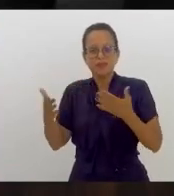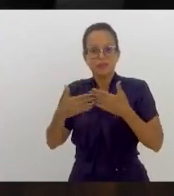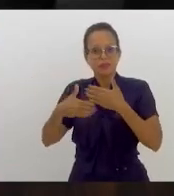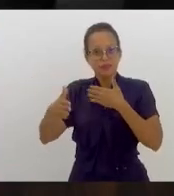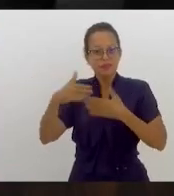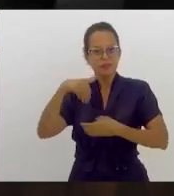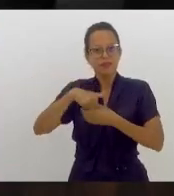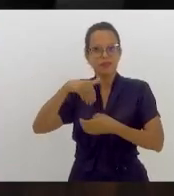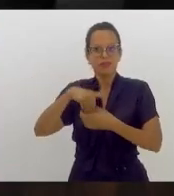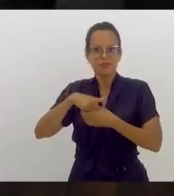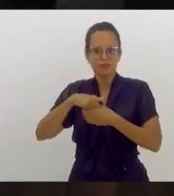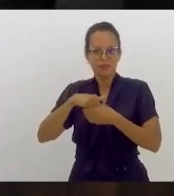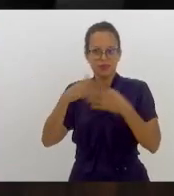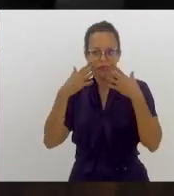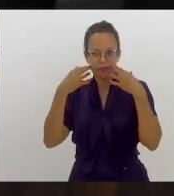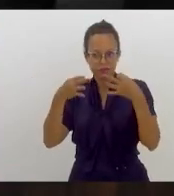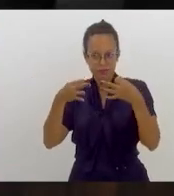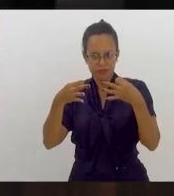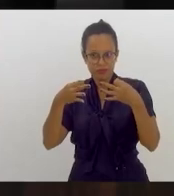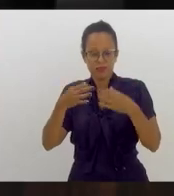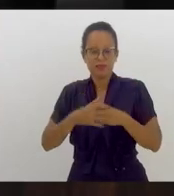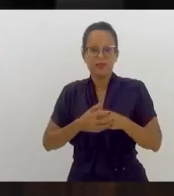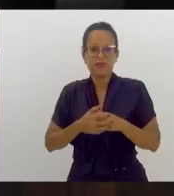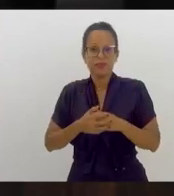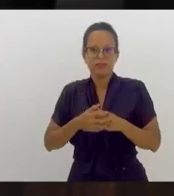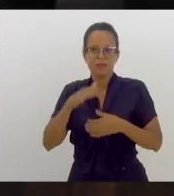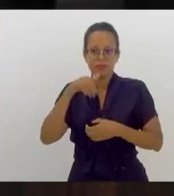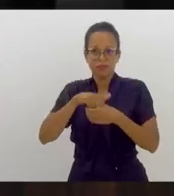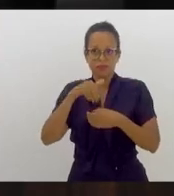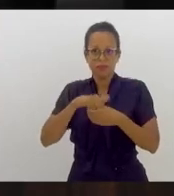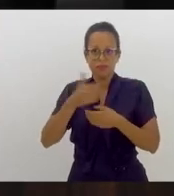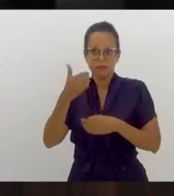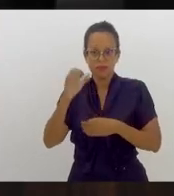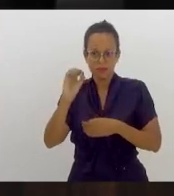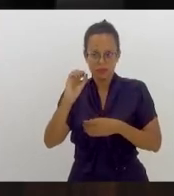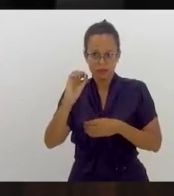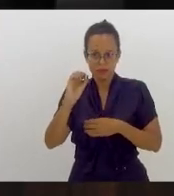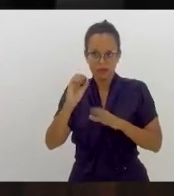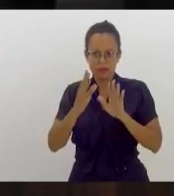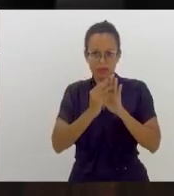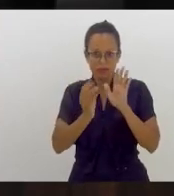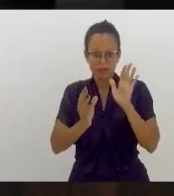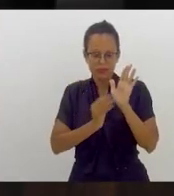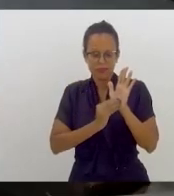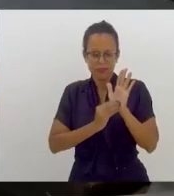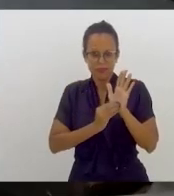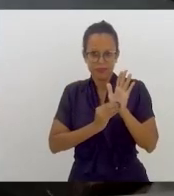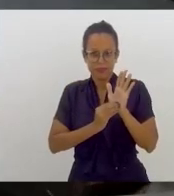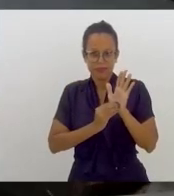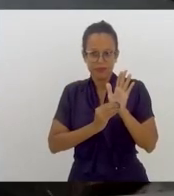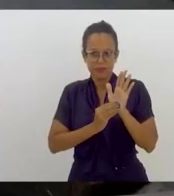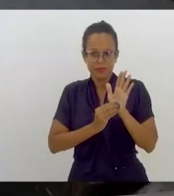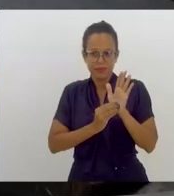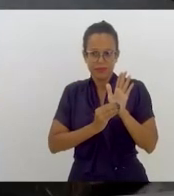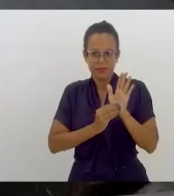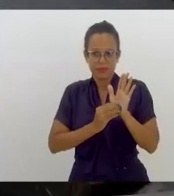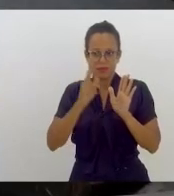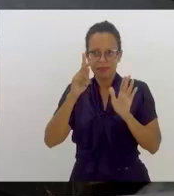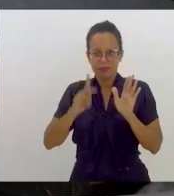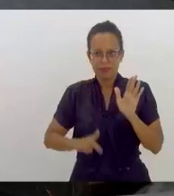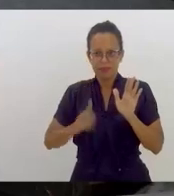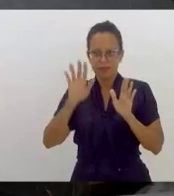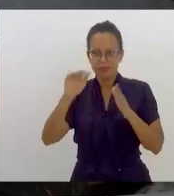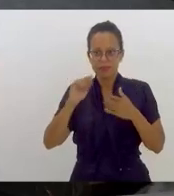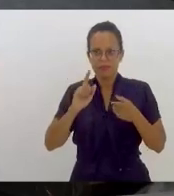votação. Estamos votando o décimo veto da pauta. A presidência irá proceder à